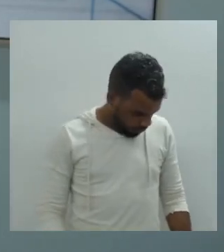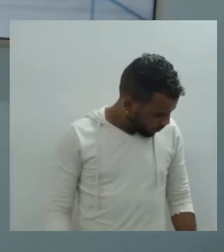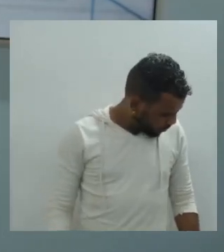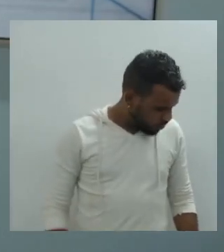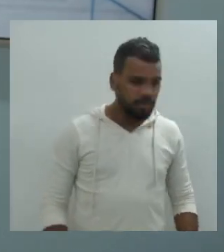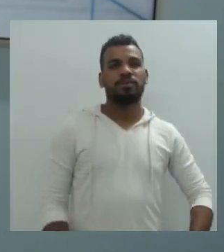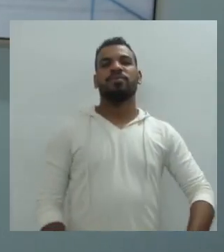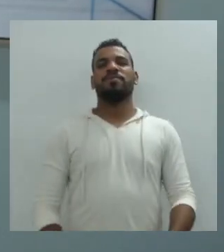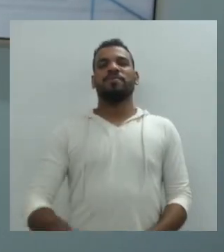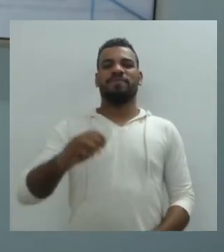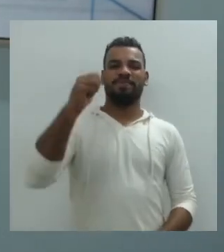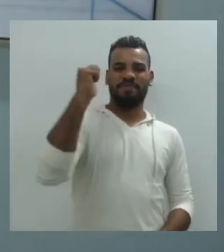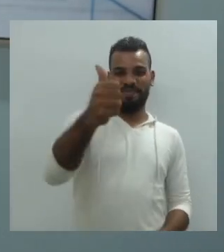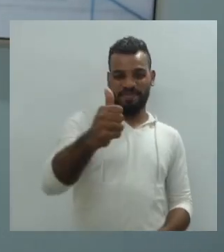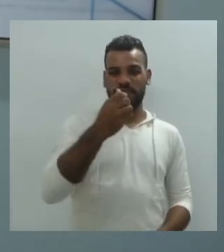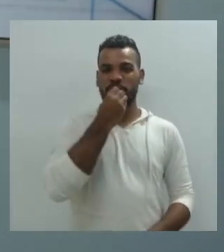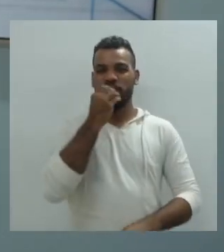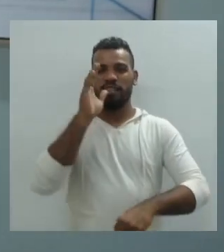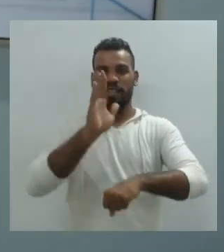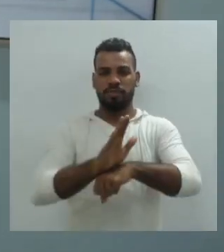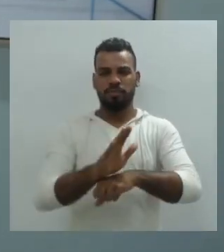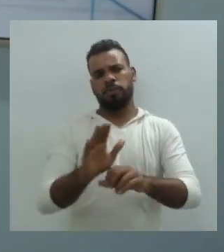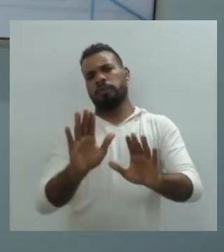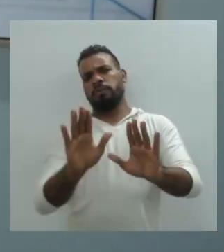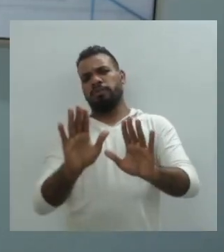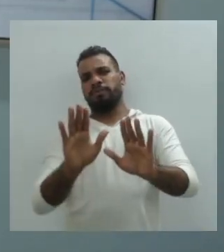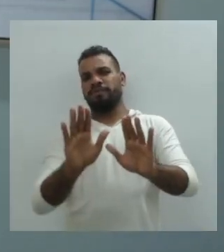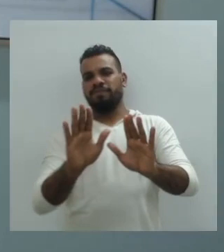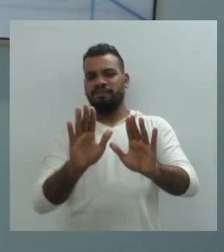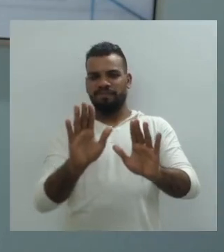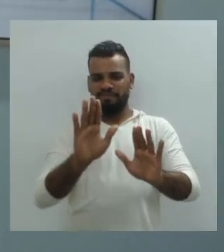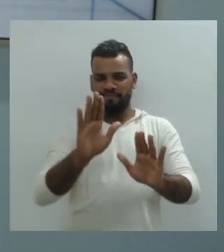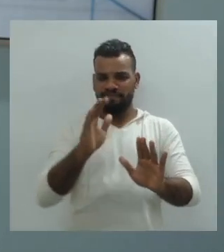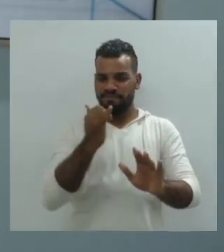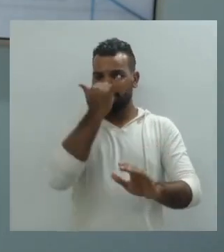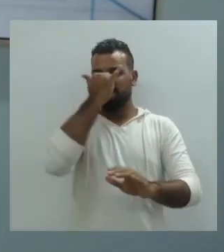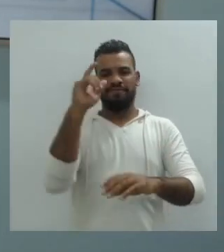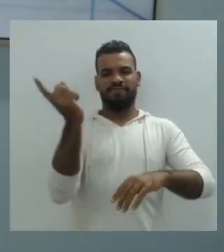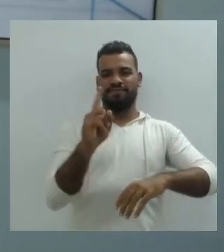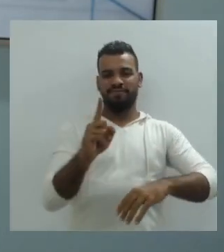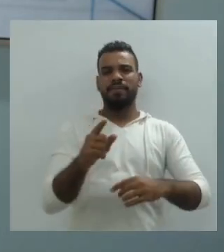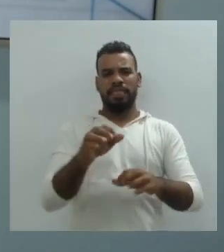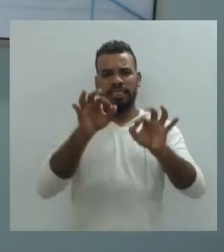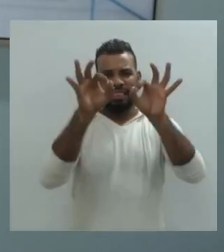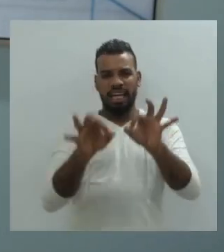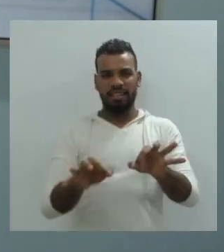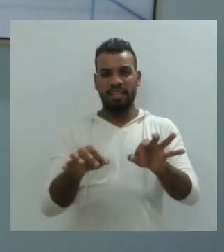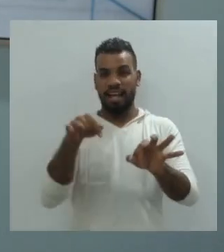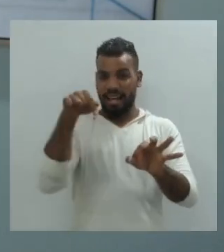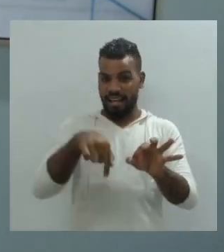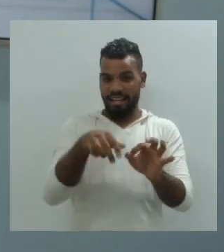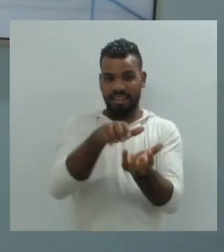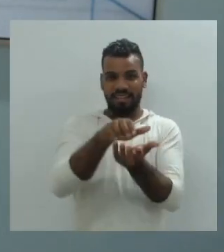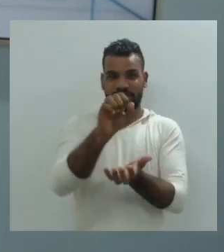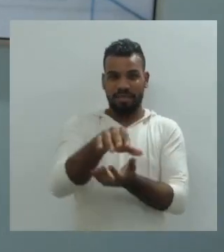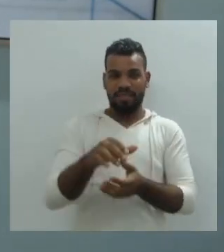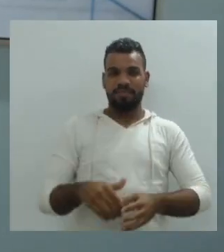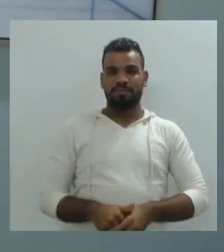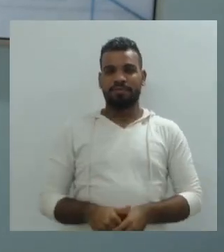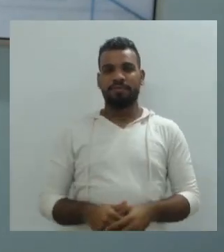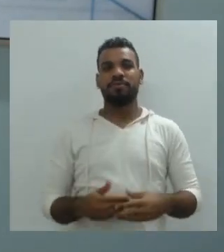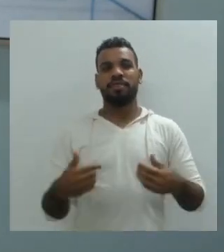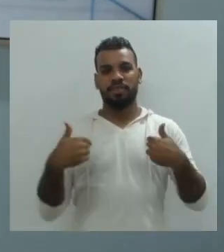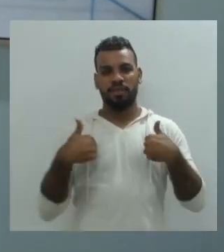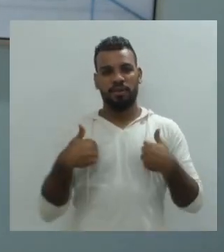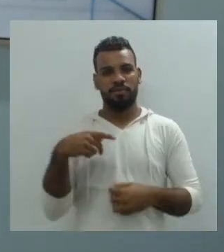Fala, fera! Muito boa tarde. Não, você não está enganado. Está no canal certo. E aqui é o Educa PE. Eu